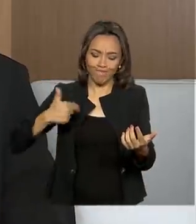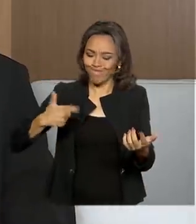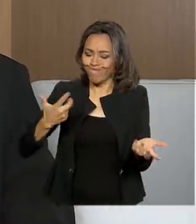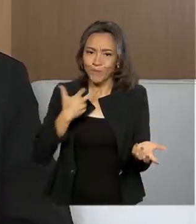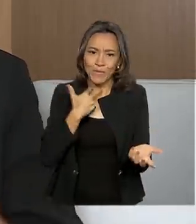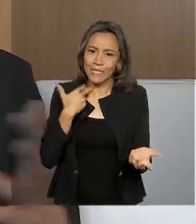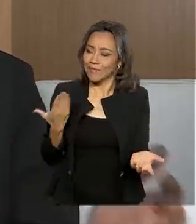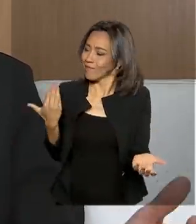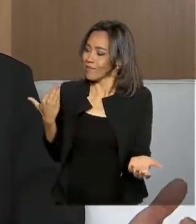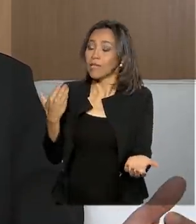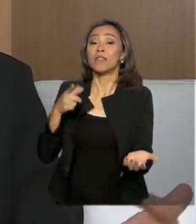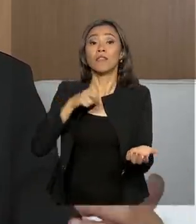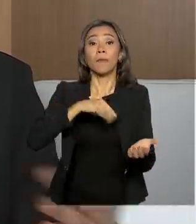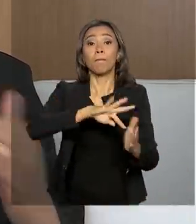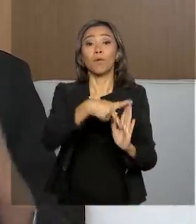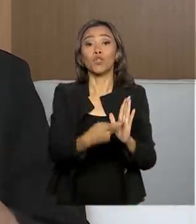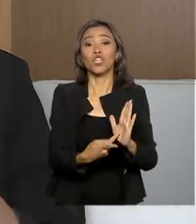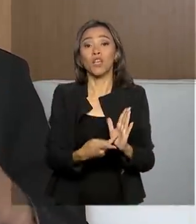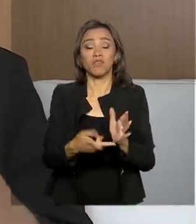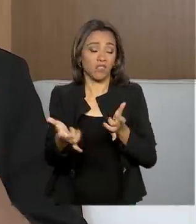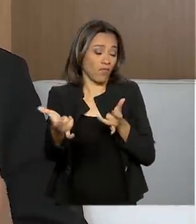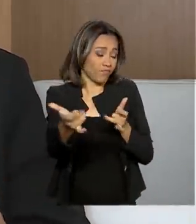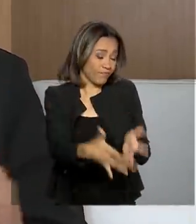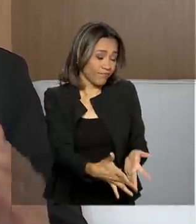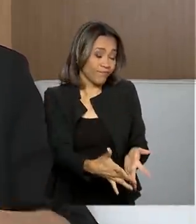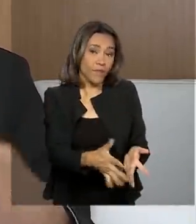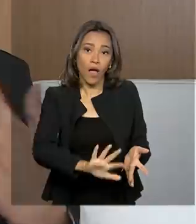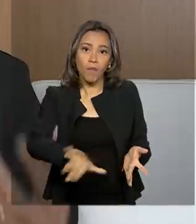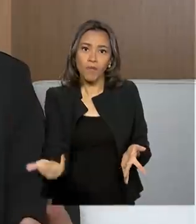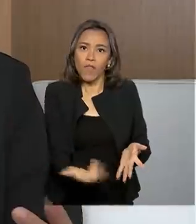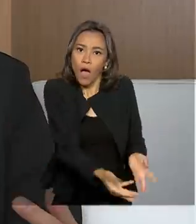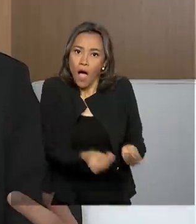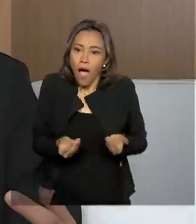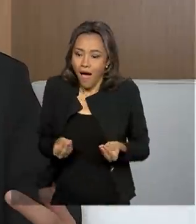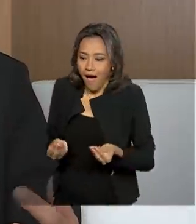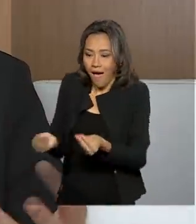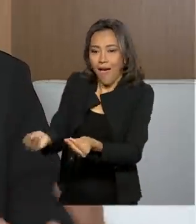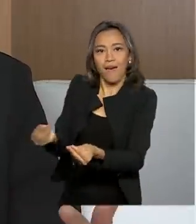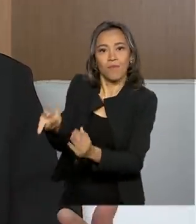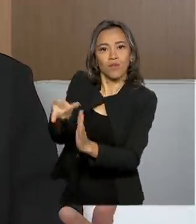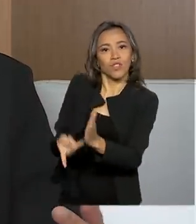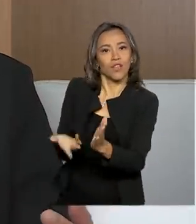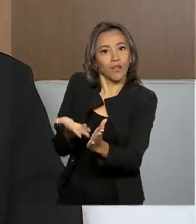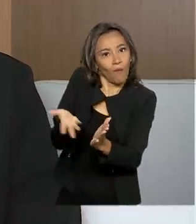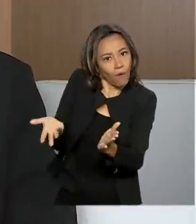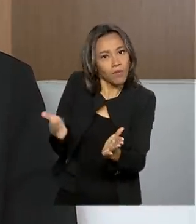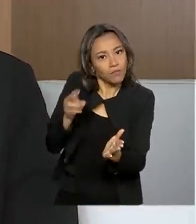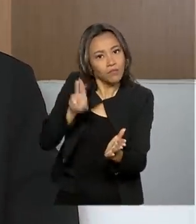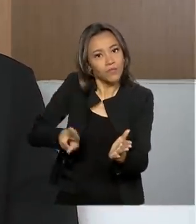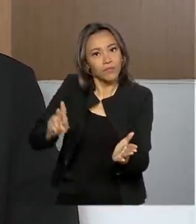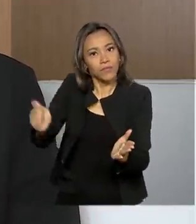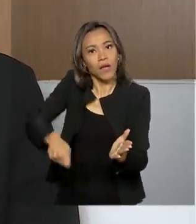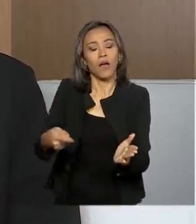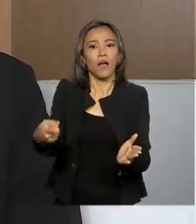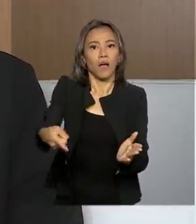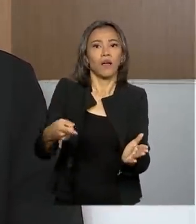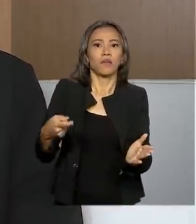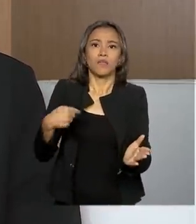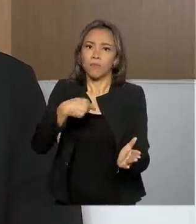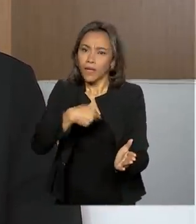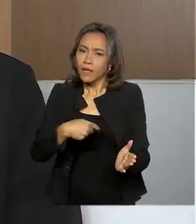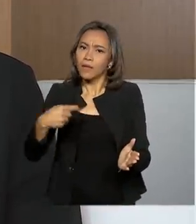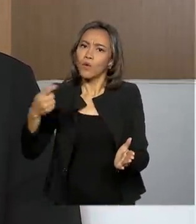projetos que estão na gaveta. E que é a hora agora, nesse edital, deles virem à tona, serem produzidos, serem